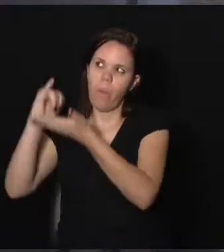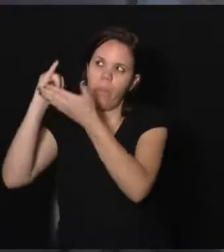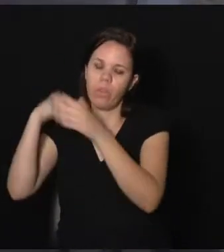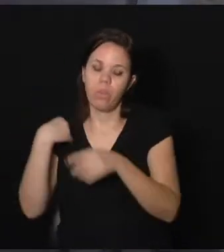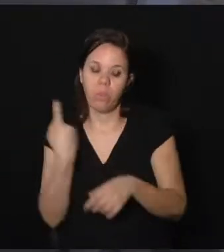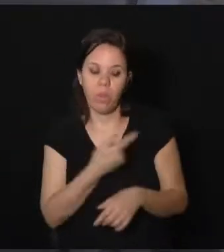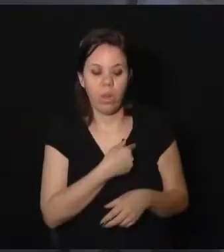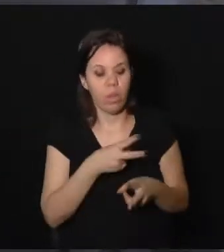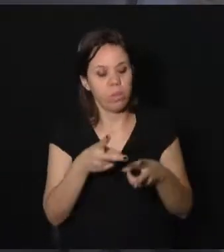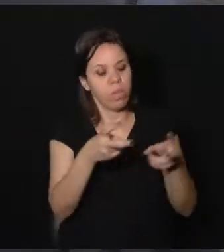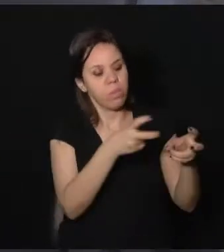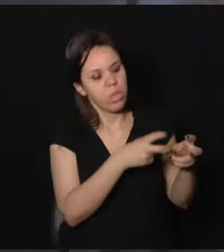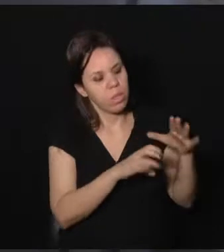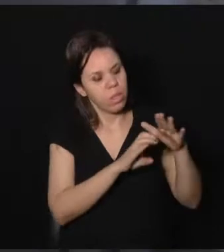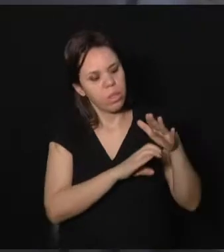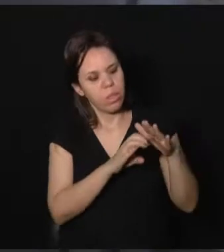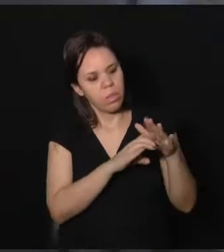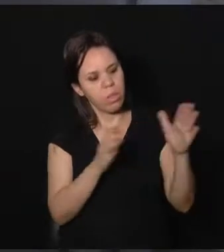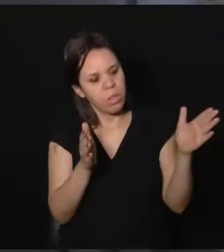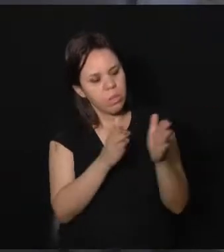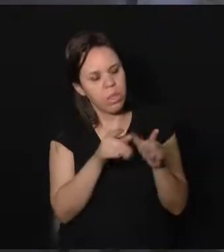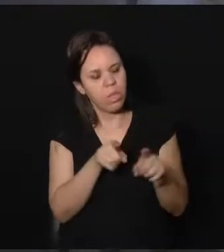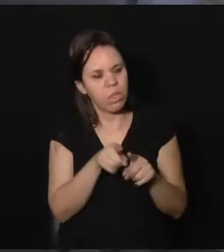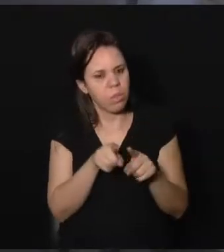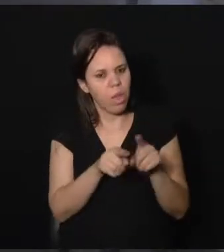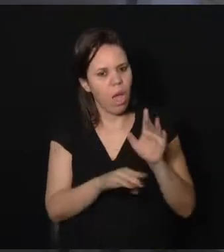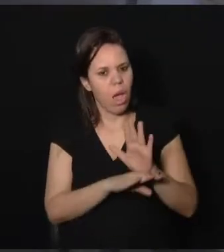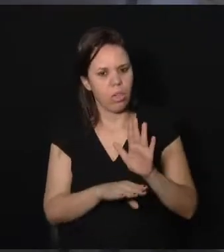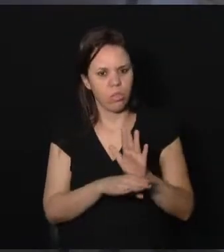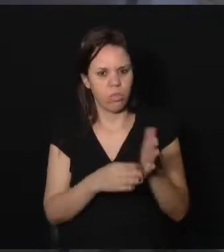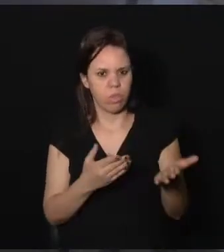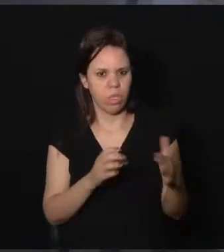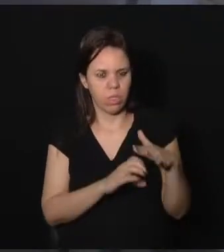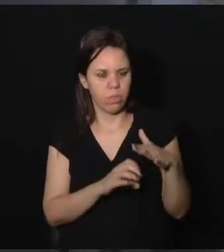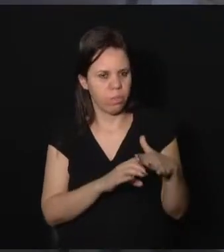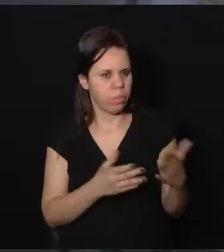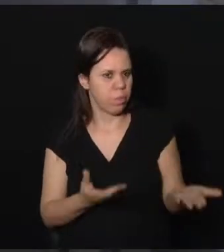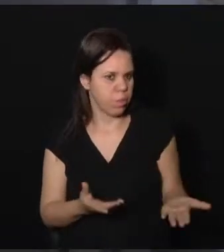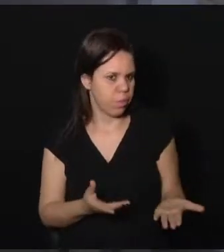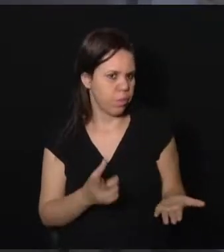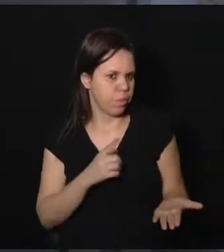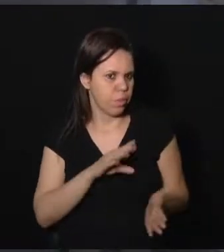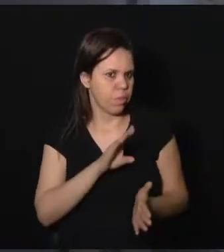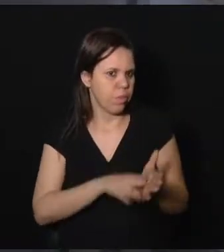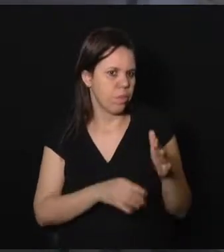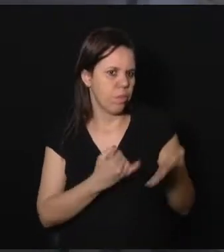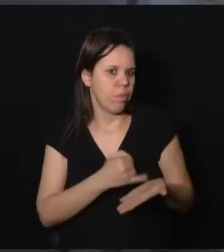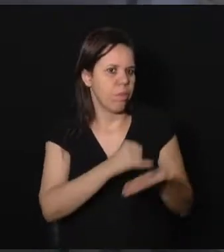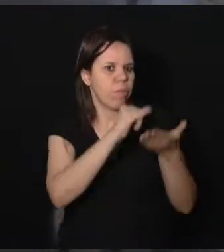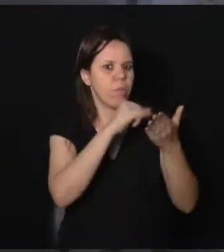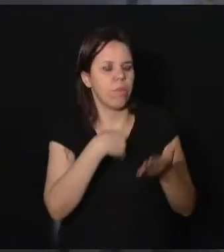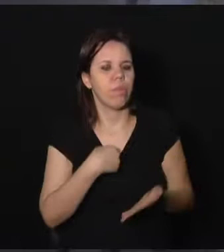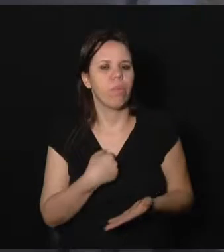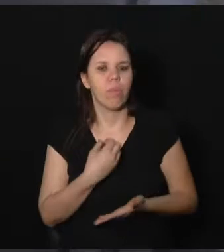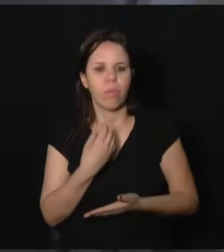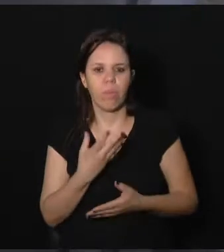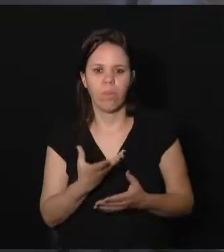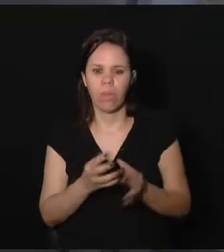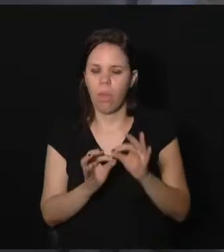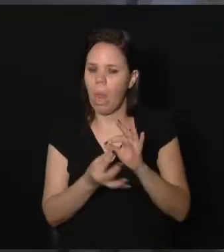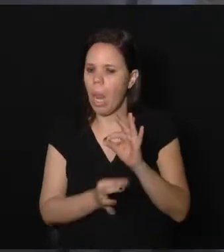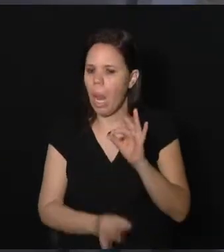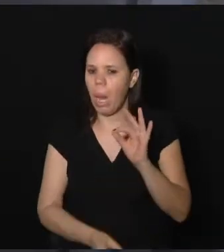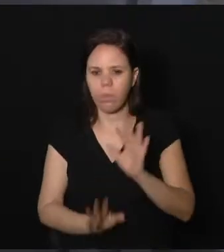clínico ao criar esses subsídios, né, que são extremamente importantes. Bom, eu não queria me estender muito